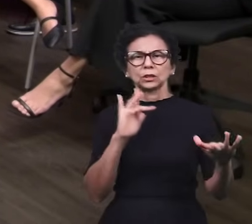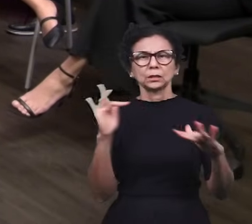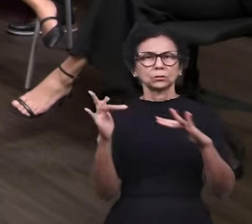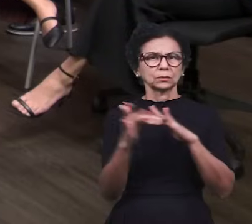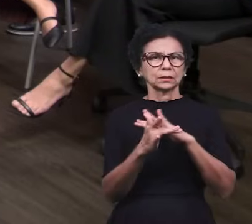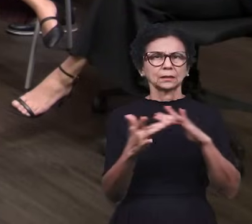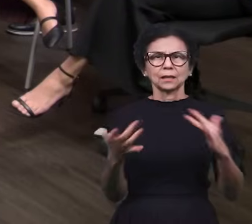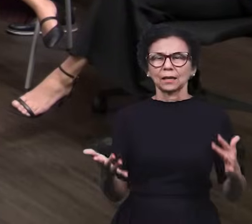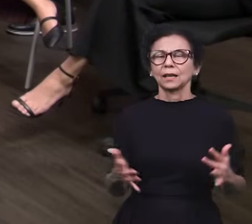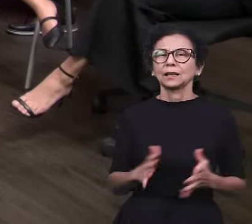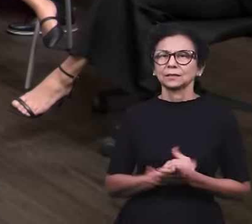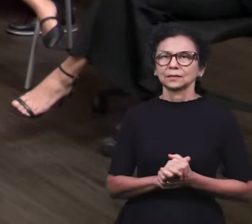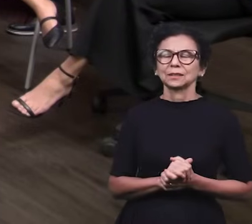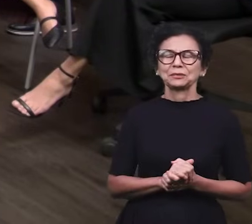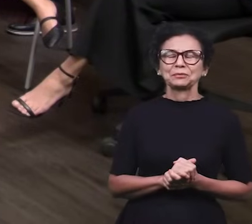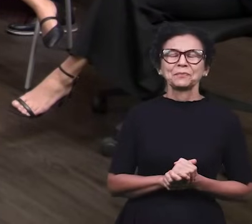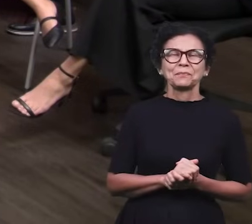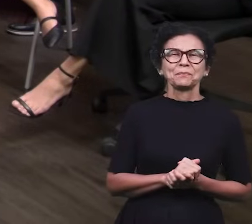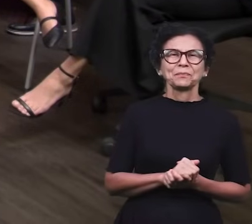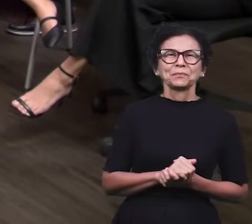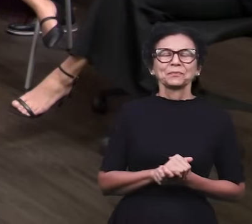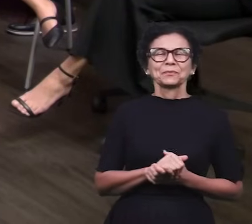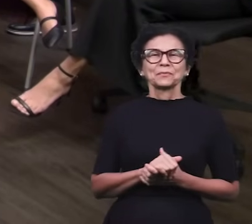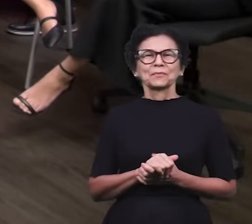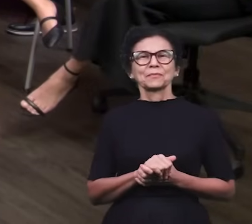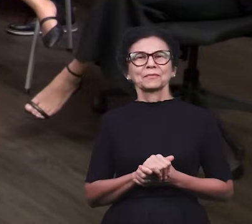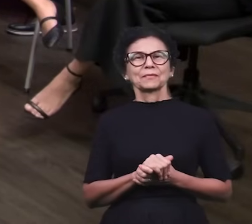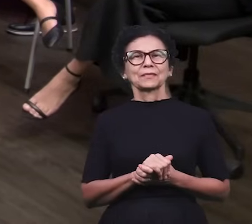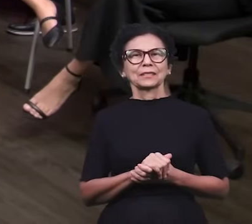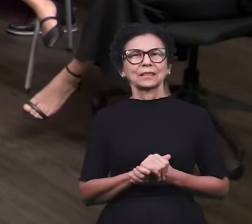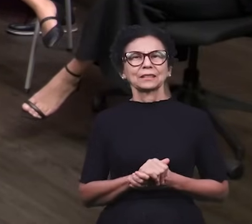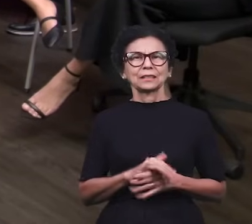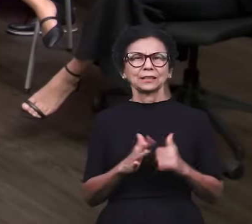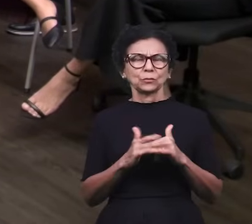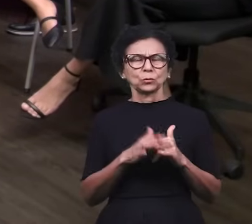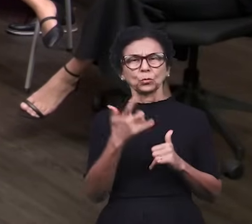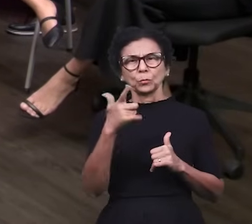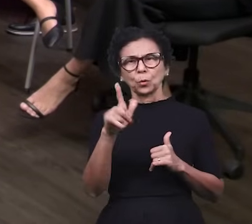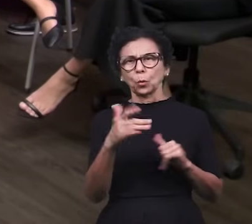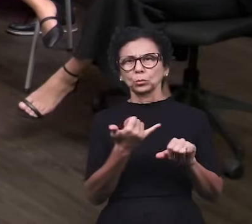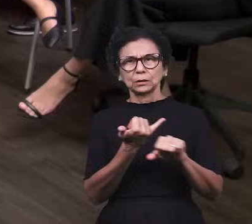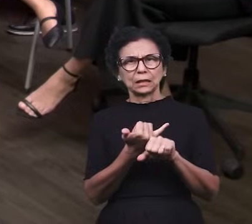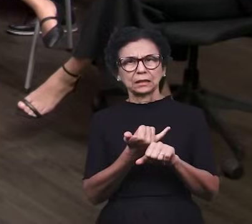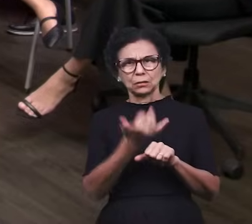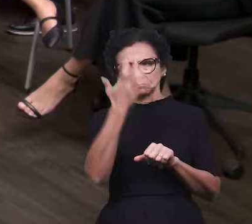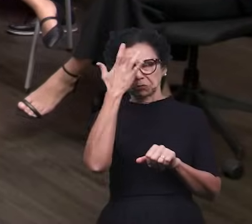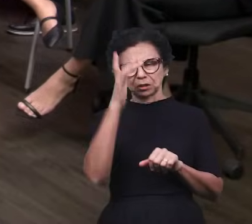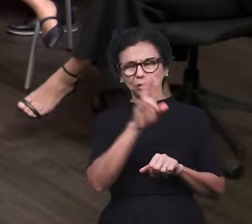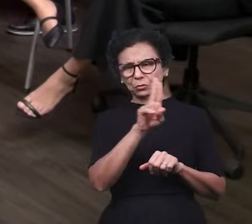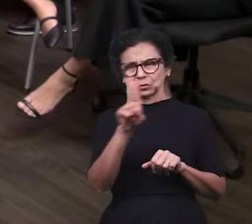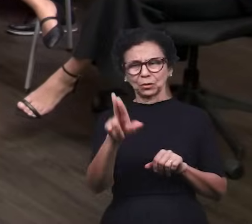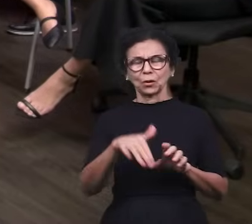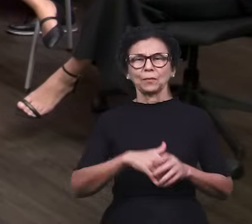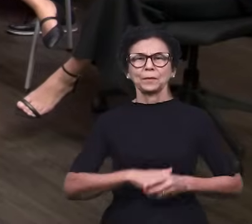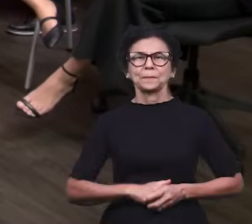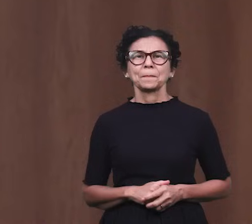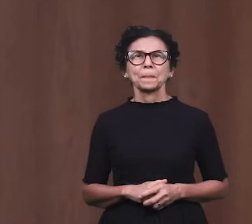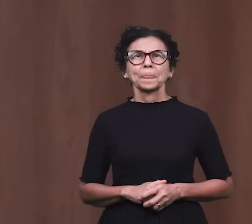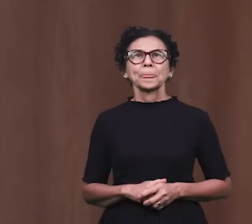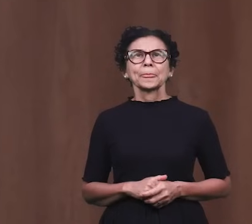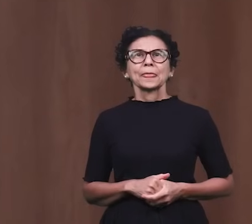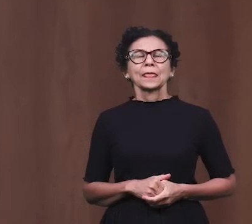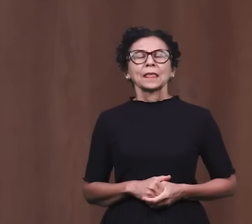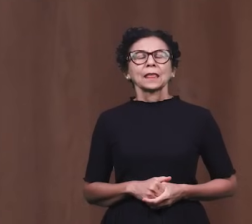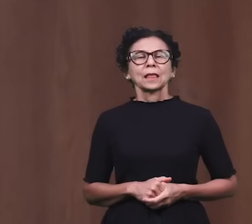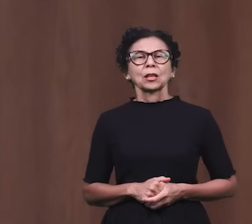conhecida aí dos jovens, no Kawaii, não sei se é Kawaii que fala, ainda não aprendi a falar o nome. E se surgir outra rede, a gente vai estar em outra rede também. Mas o